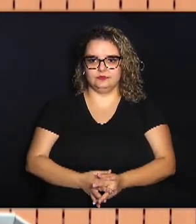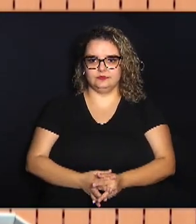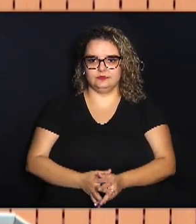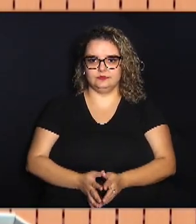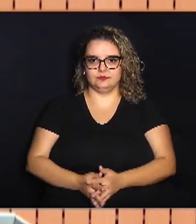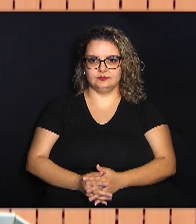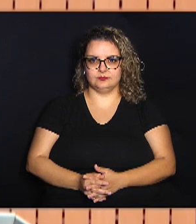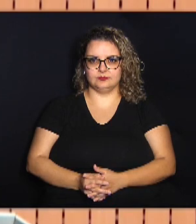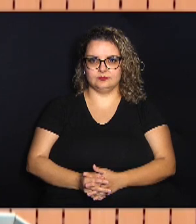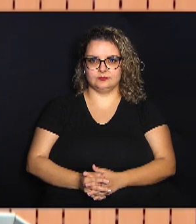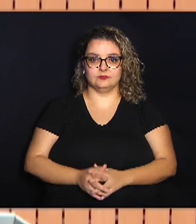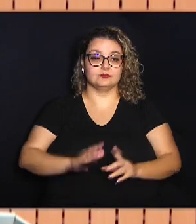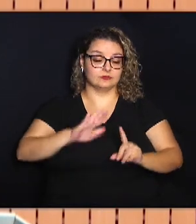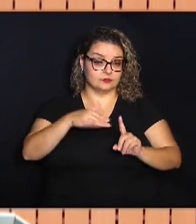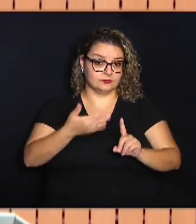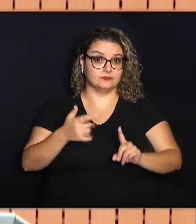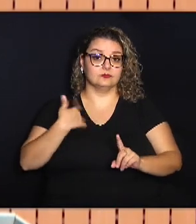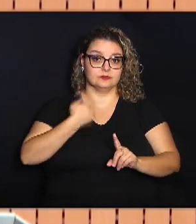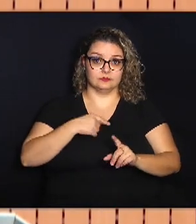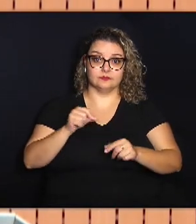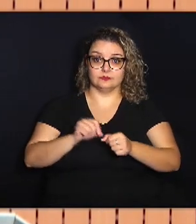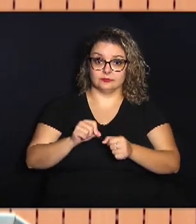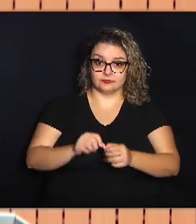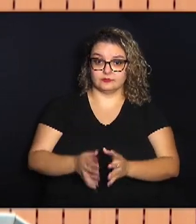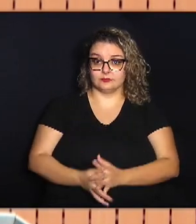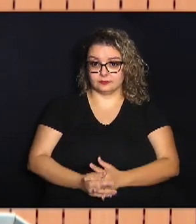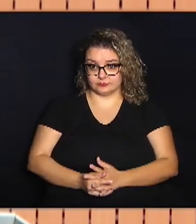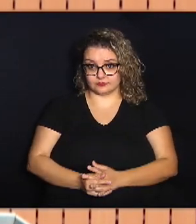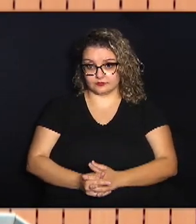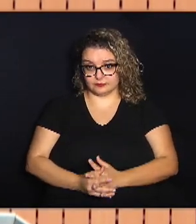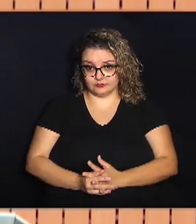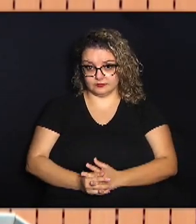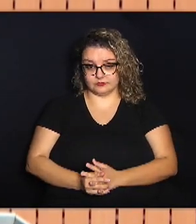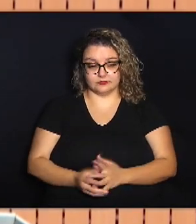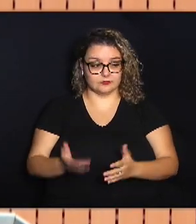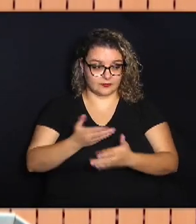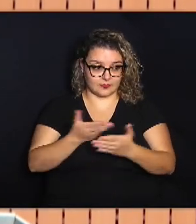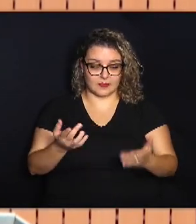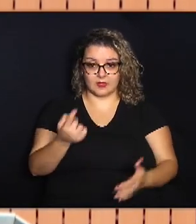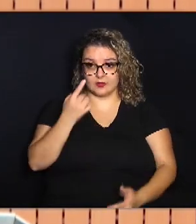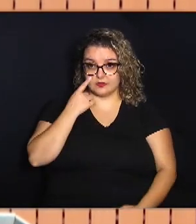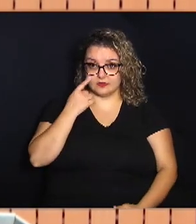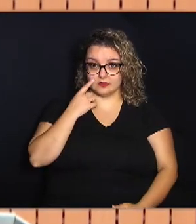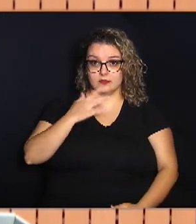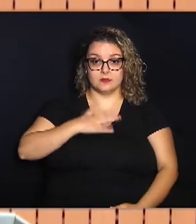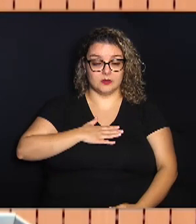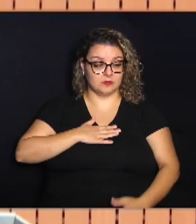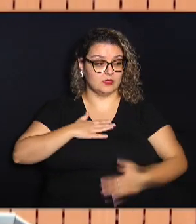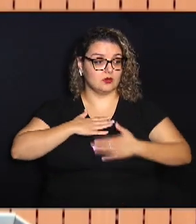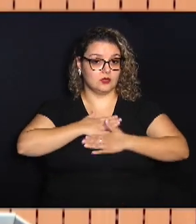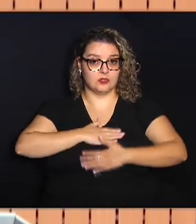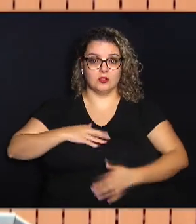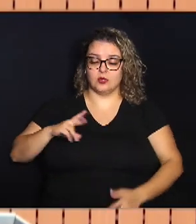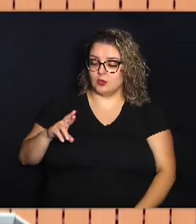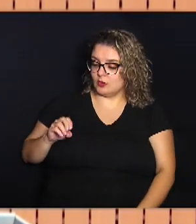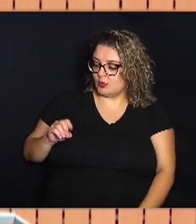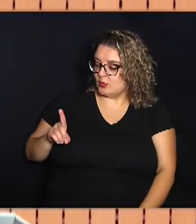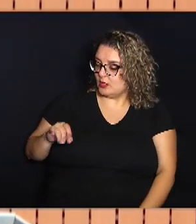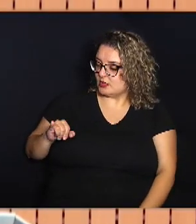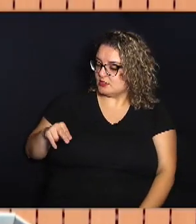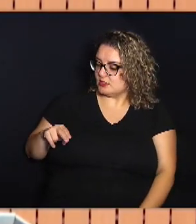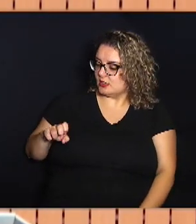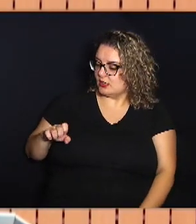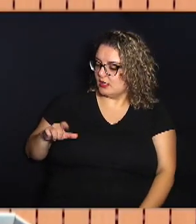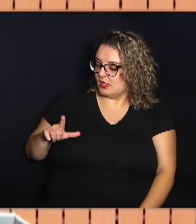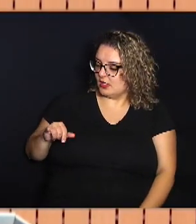numa homenagem que realmente nós vamos fazer e vocês presenciando essa homenagem. Para mim é uma satisfação ter o Rondinelli aqui, estava falando com a filha